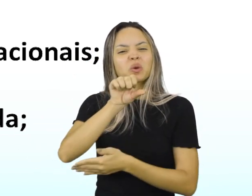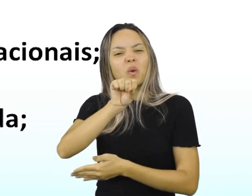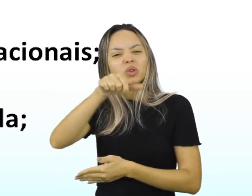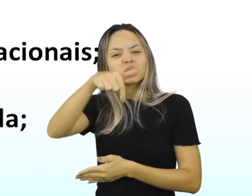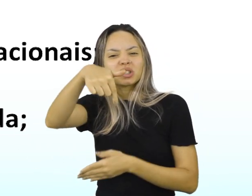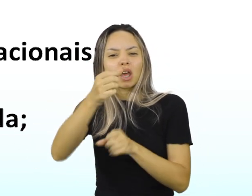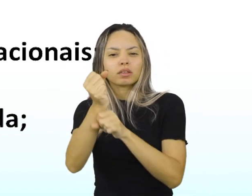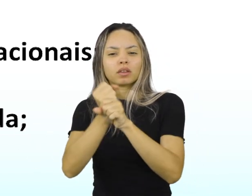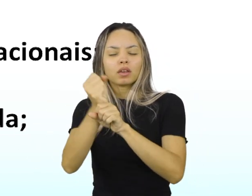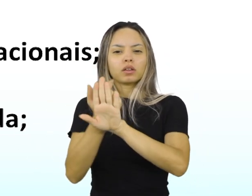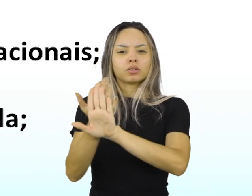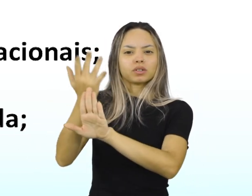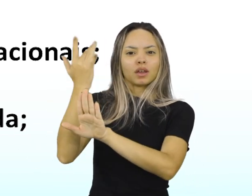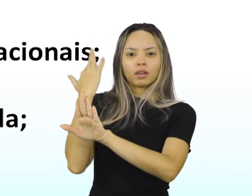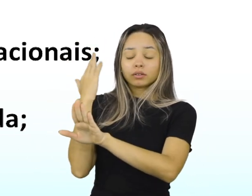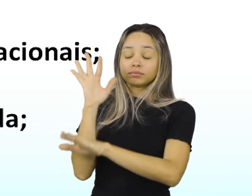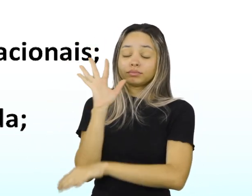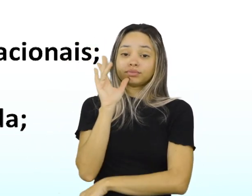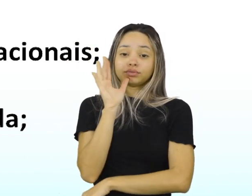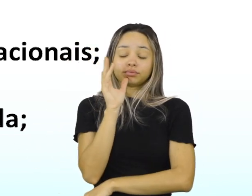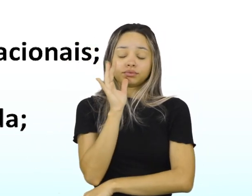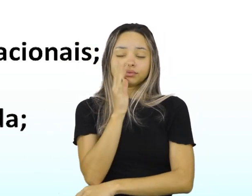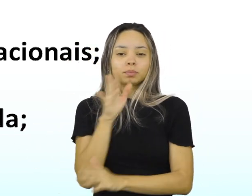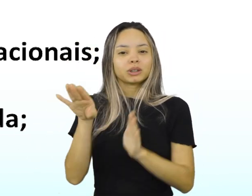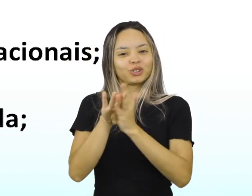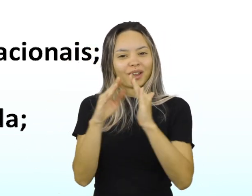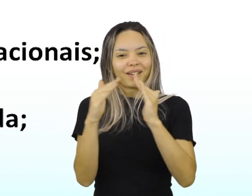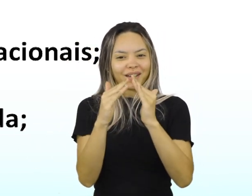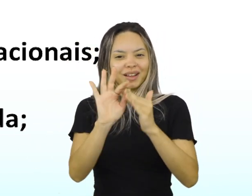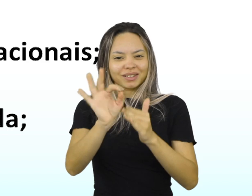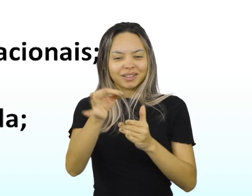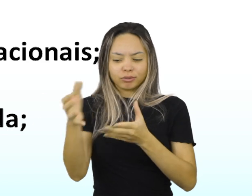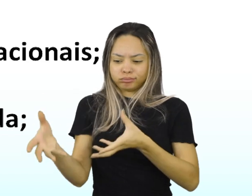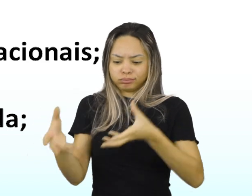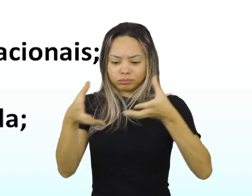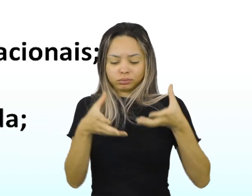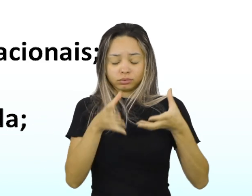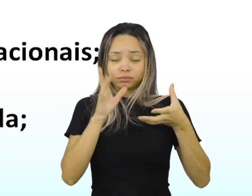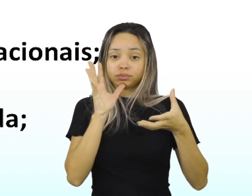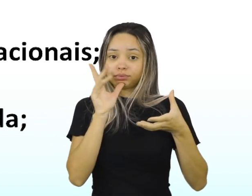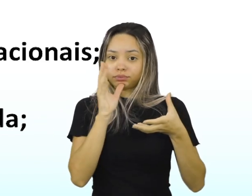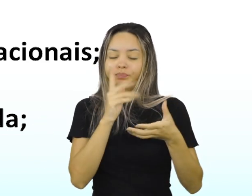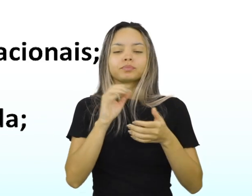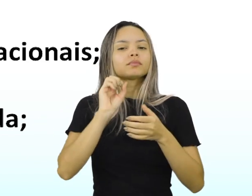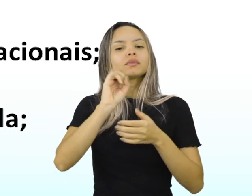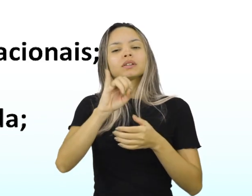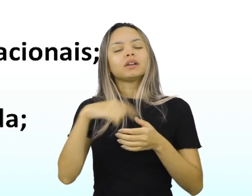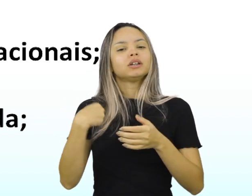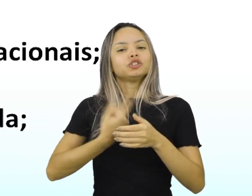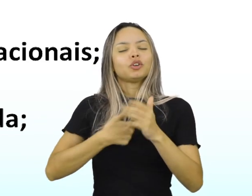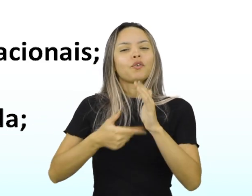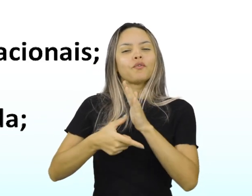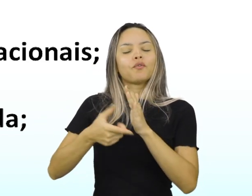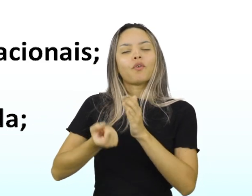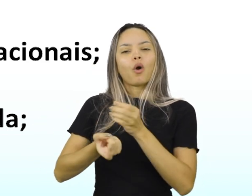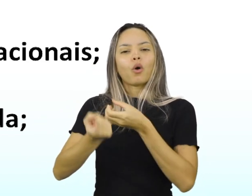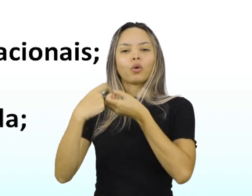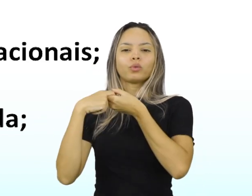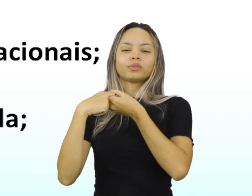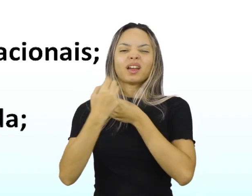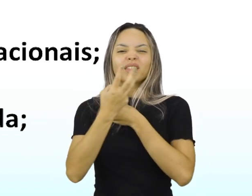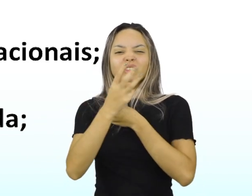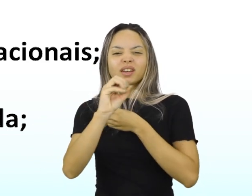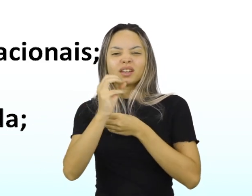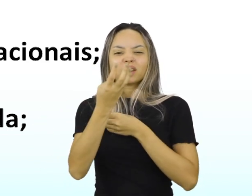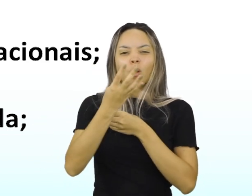8 anos atrás, essas encomendas elas demoravam muito para chegar na sua casa. Se a gente voltar um pouquinho a mais, há 30,